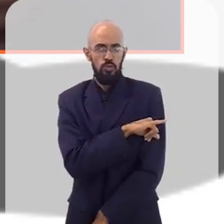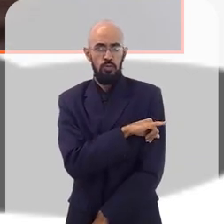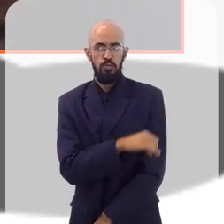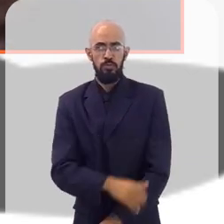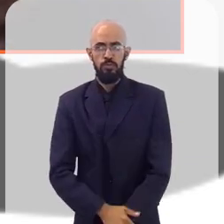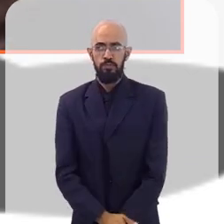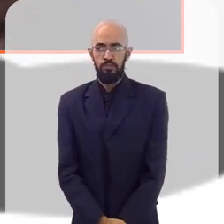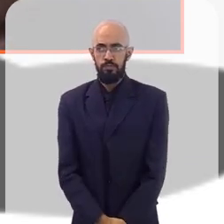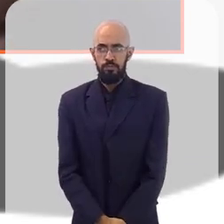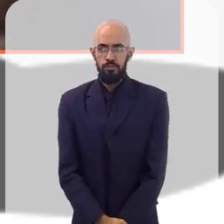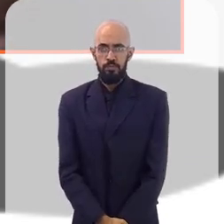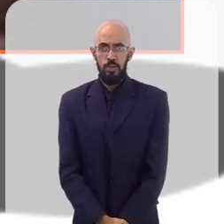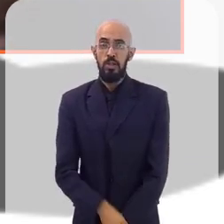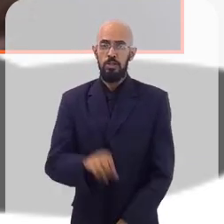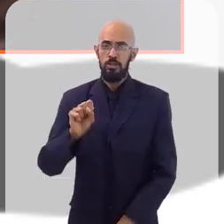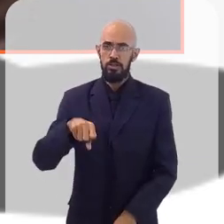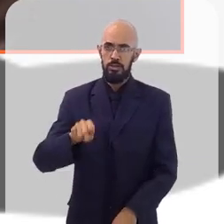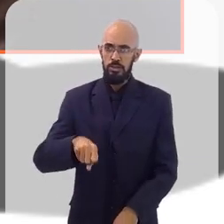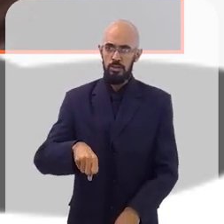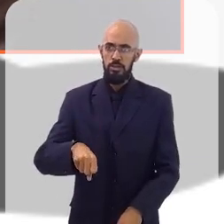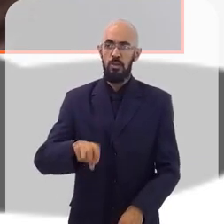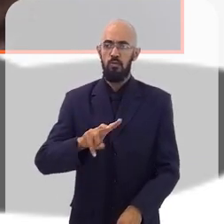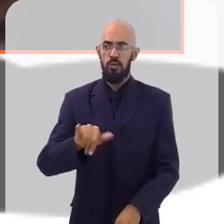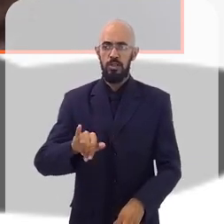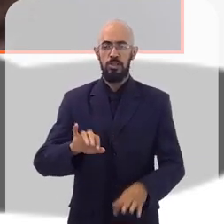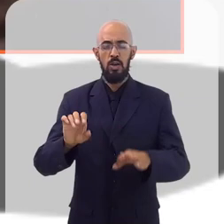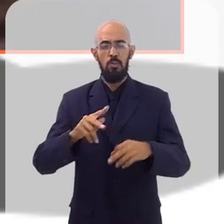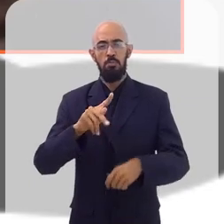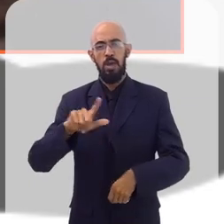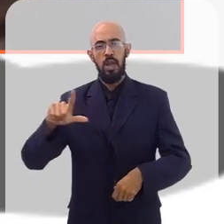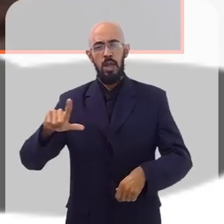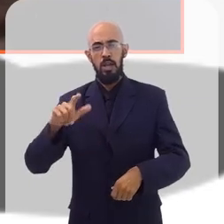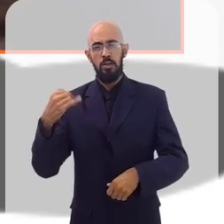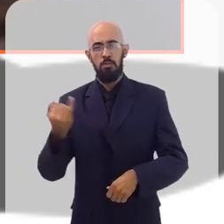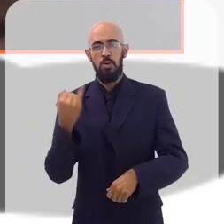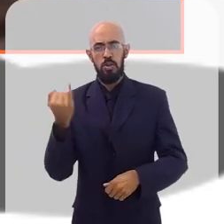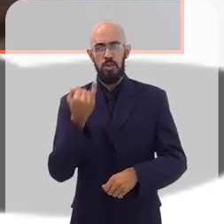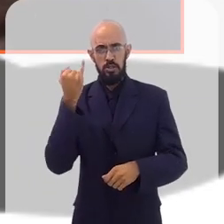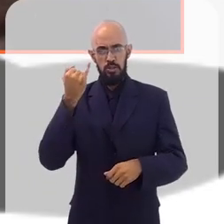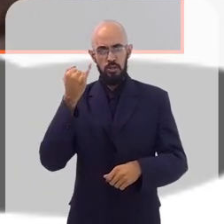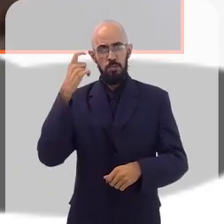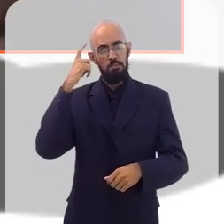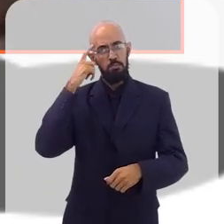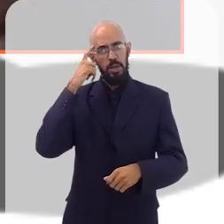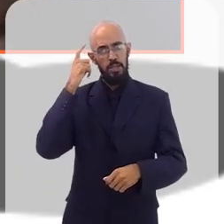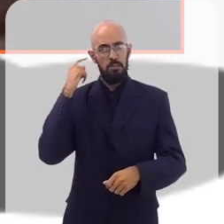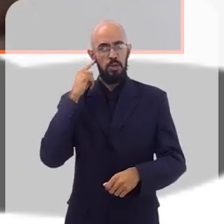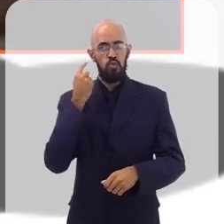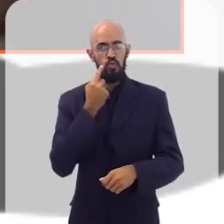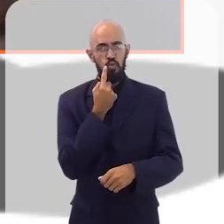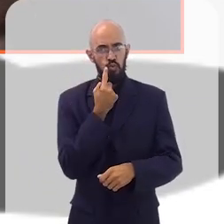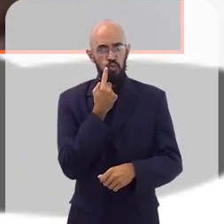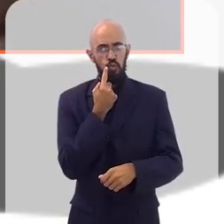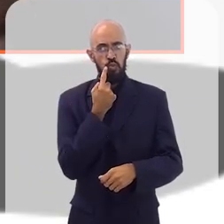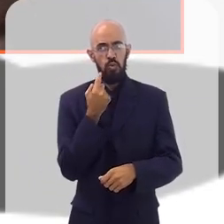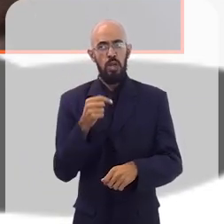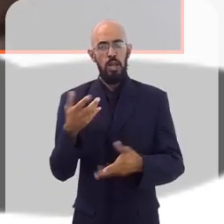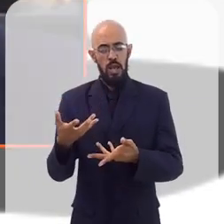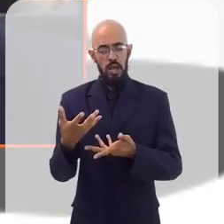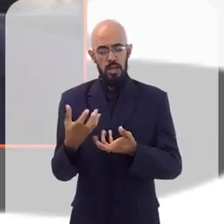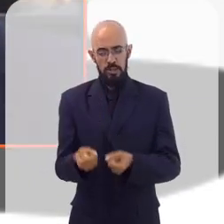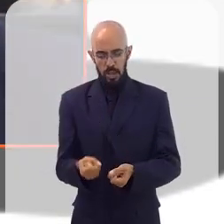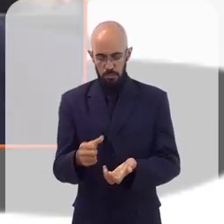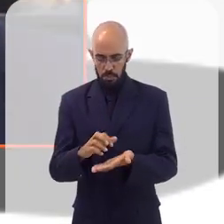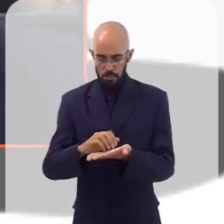disponibilizarem o método de atendimento de chamada de vídeo para a pessoa e surdas no âmbito do Estado do Rio de